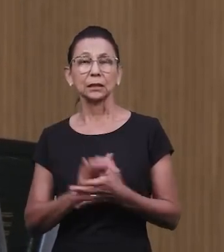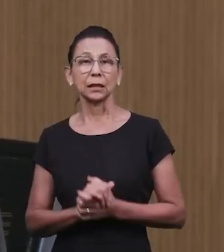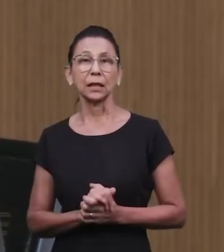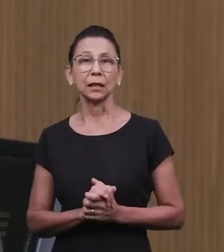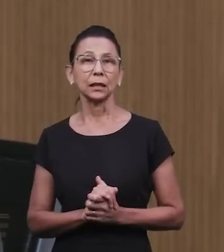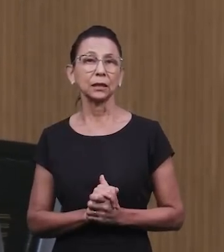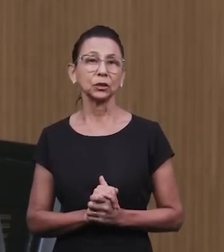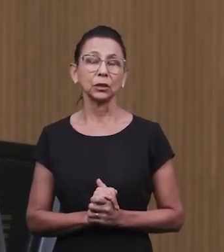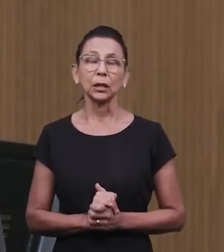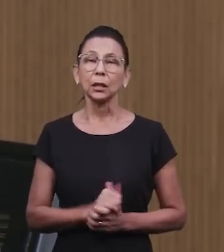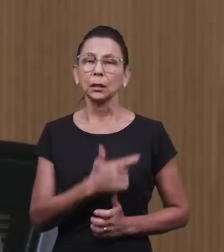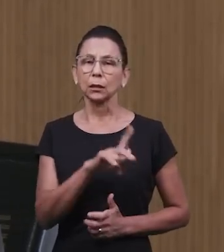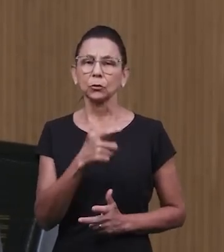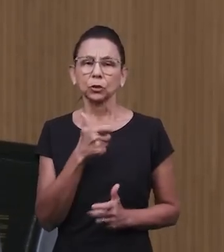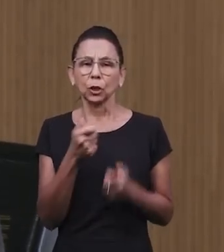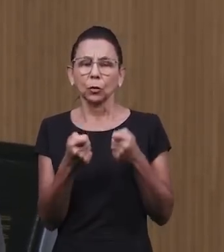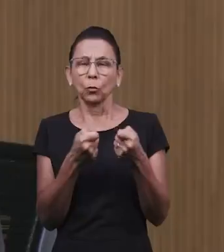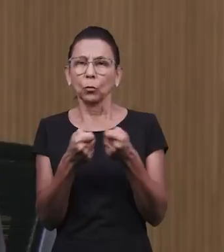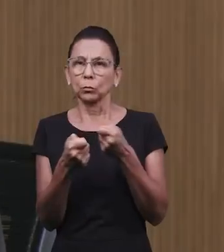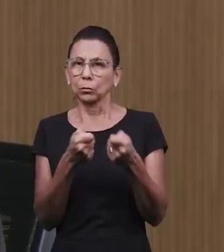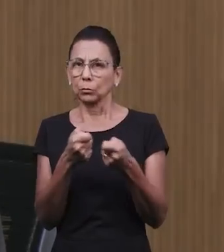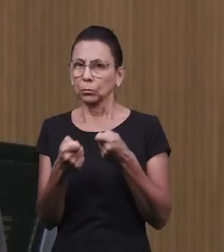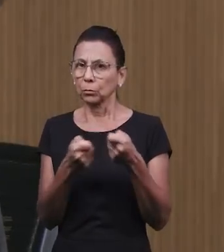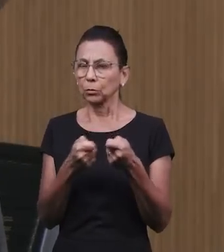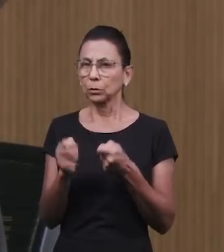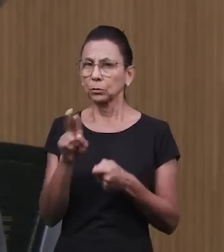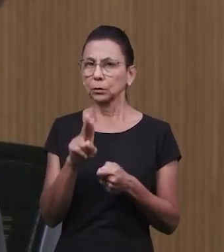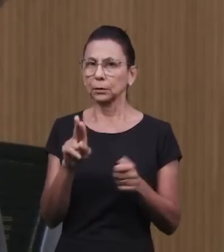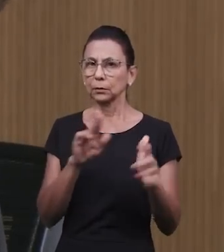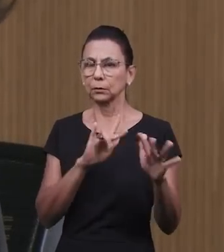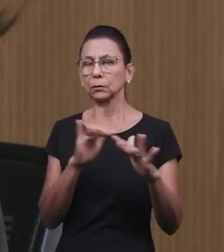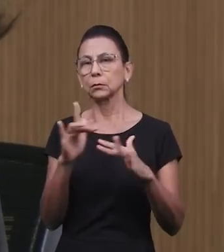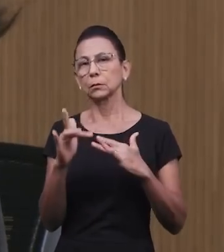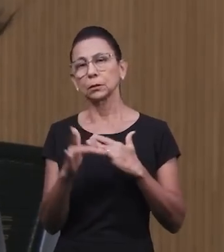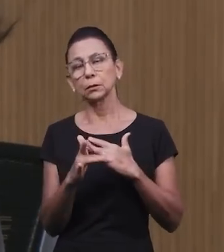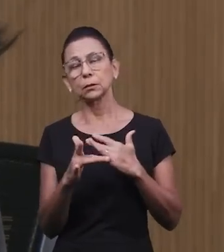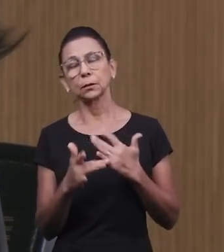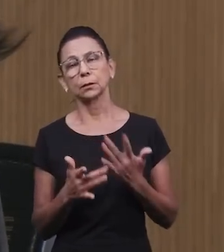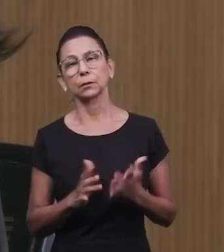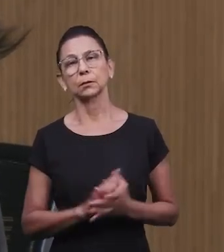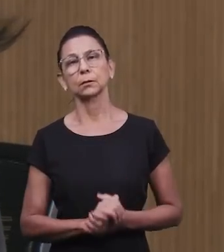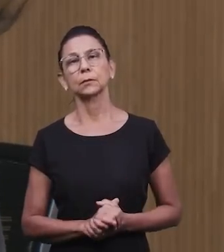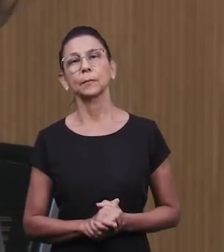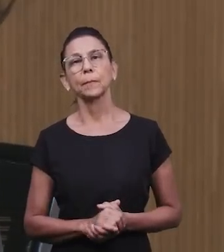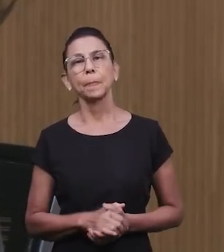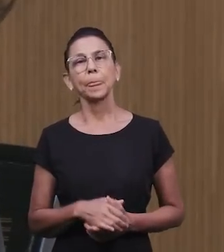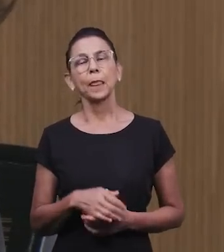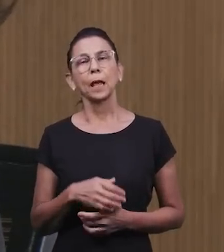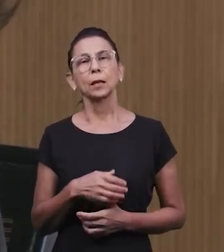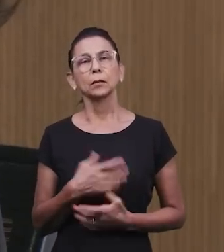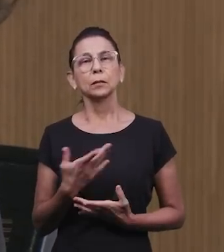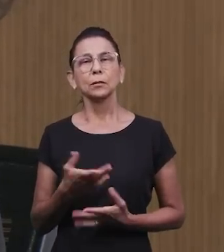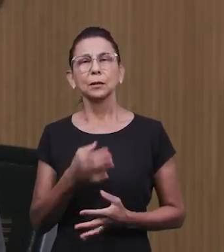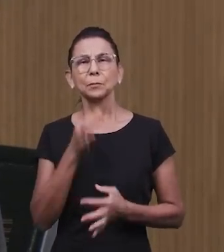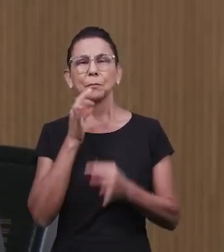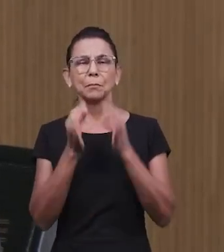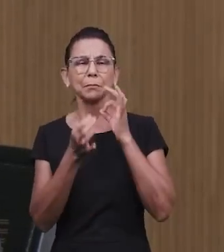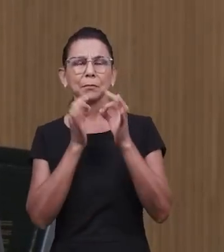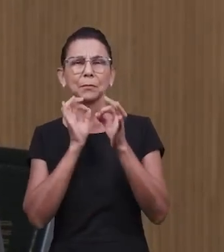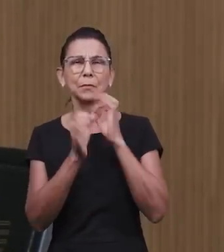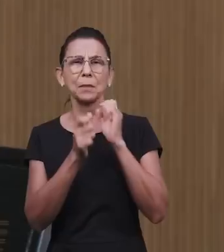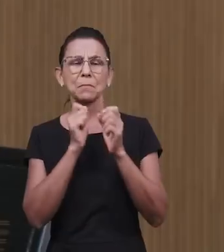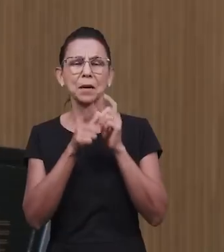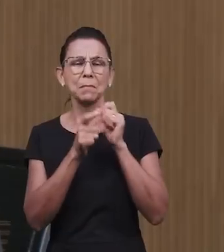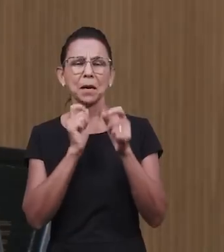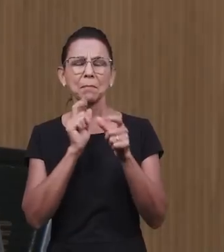não controlada, não sábia de muitos adolescentes, né? E também a gente vê muita crítica, né? Então isso pode afetar muito